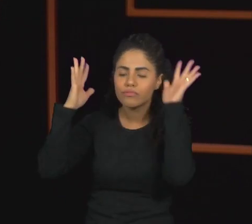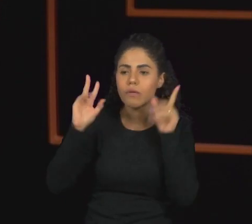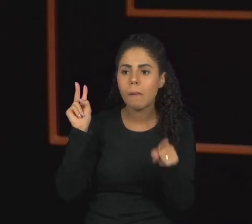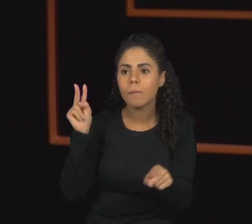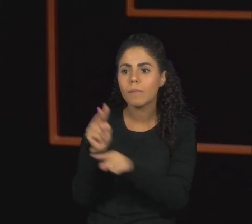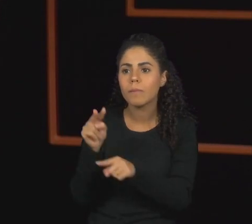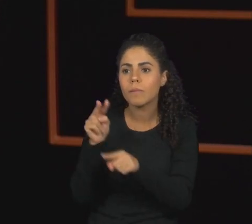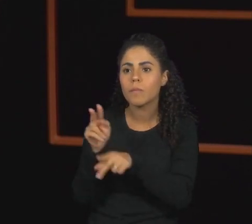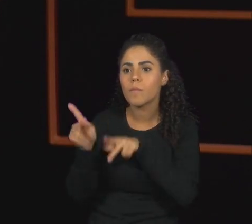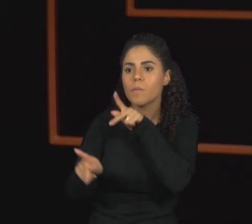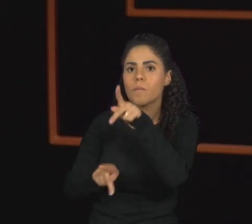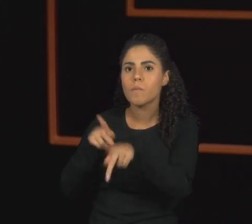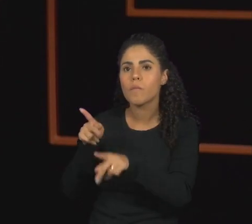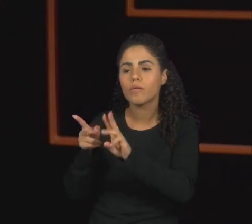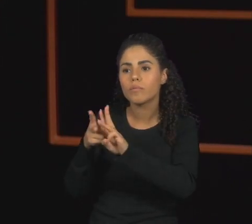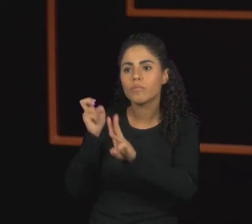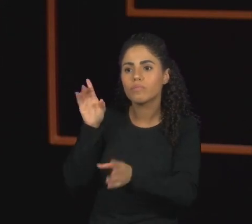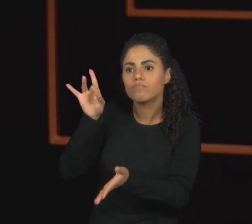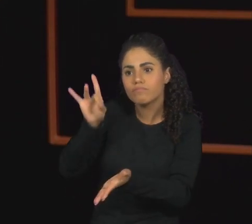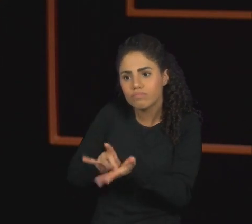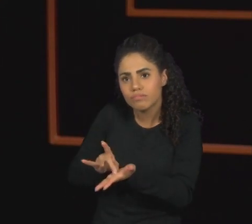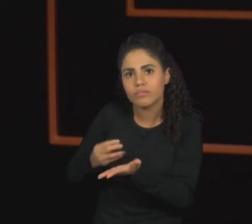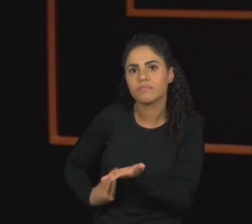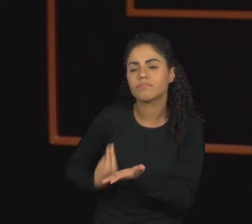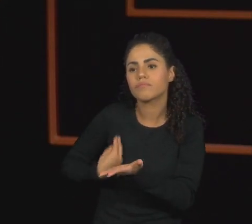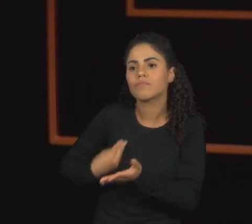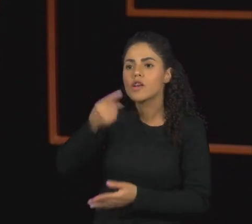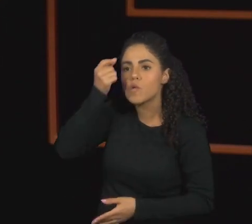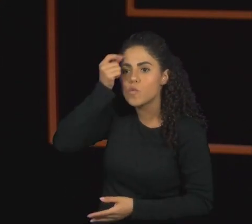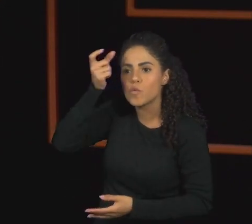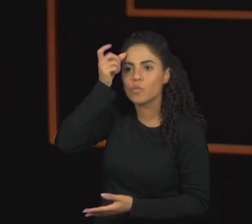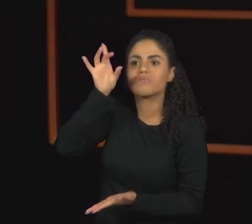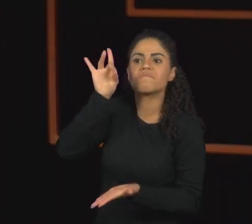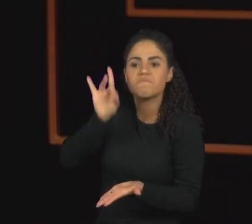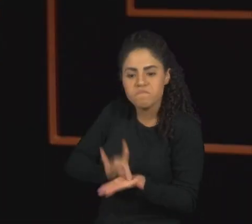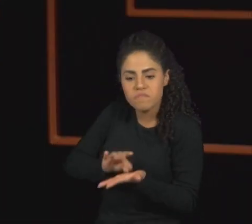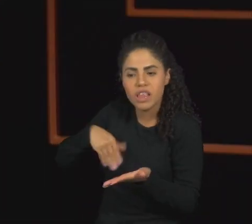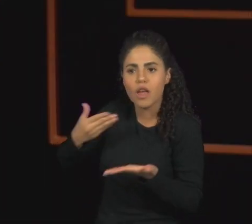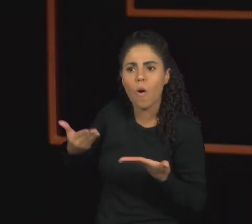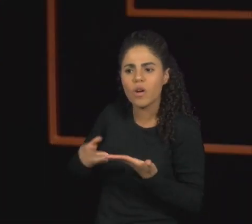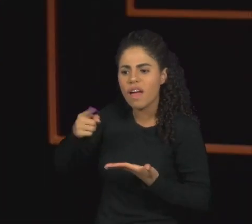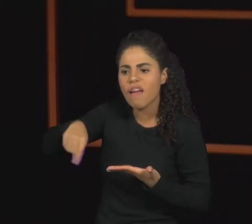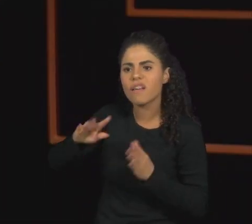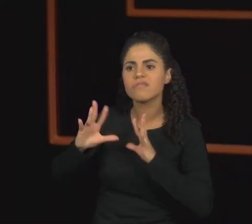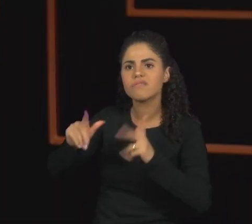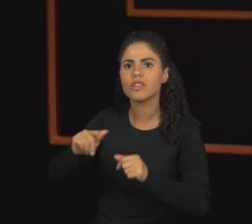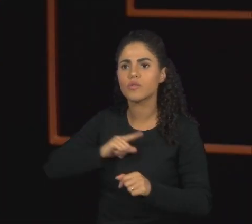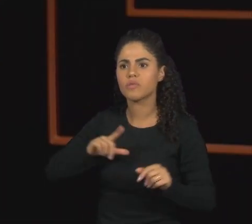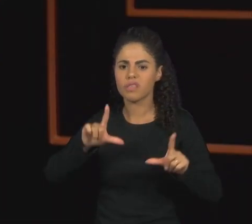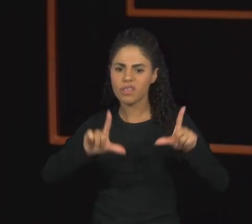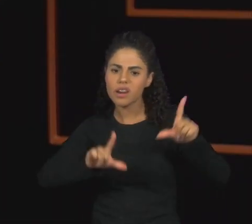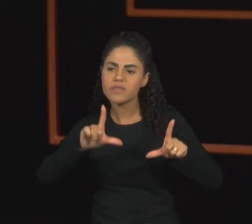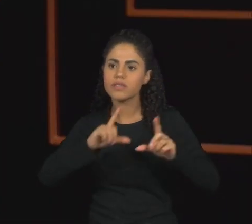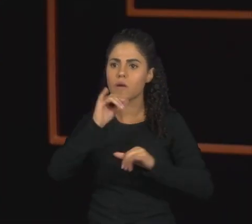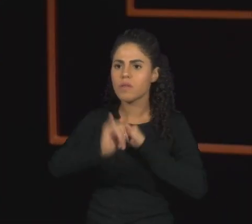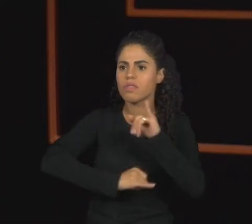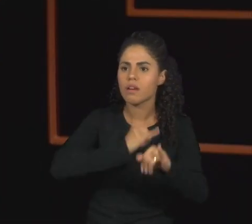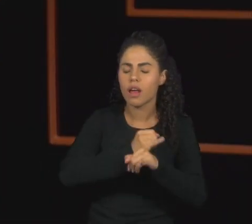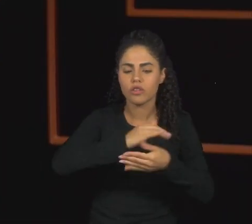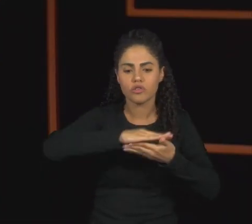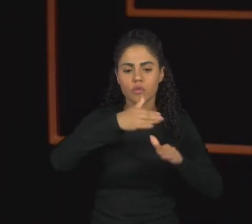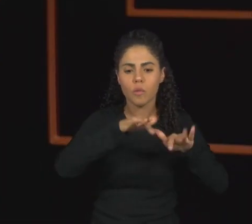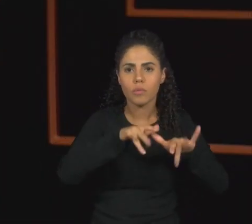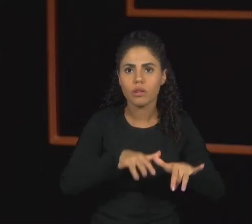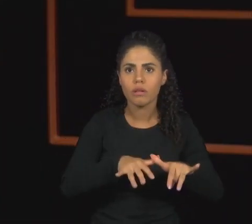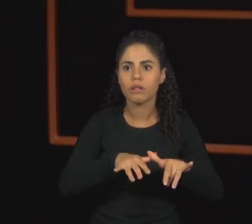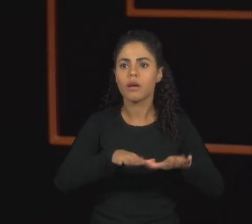povos indígenas vivem quase de forma original, mantendo a sua cultura original. Eles têm tudo, eles têm televisão, internet, computadores, mas à